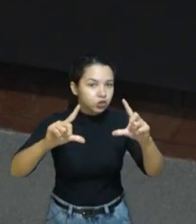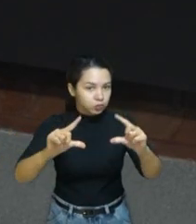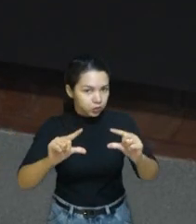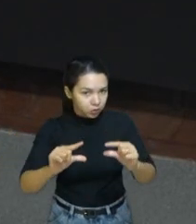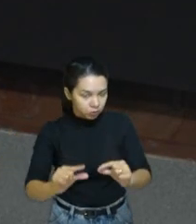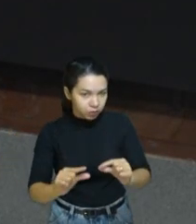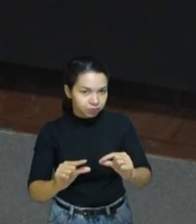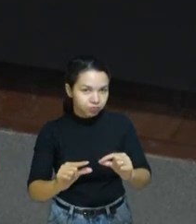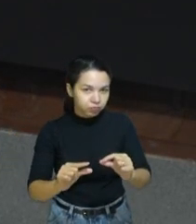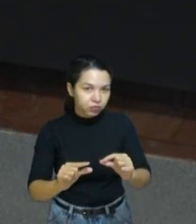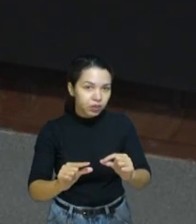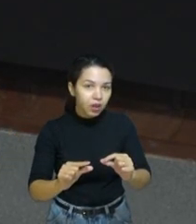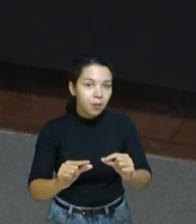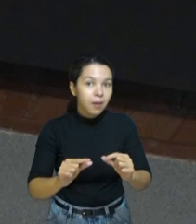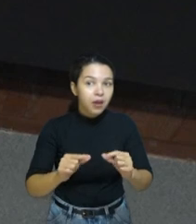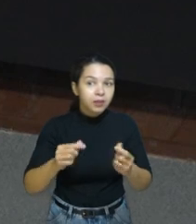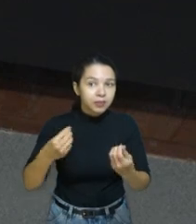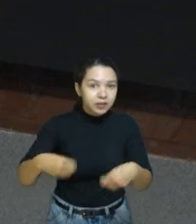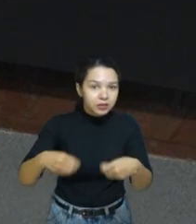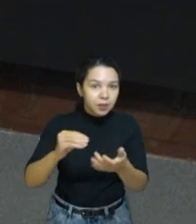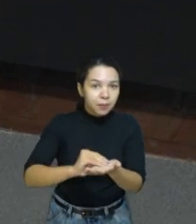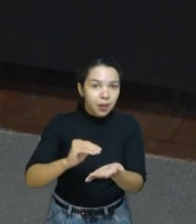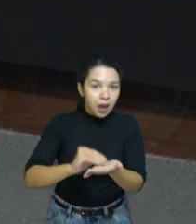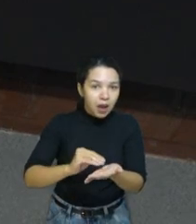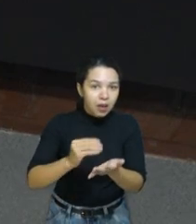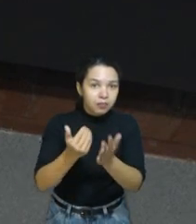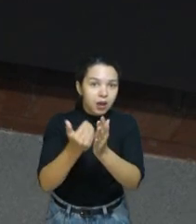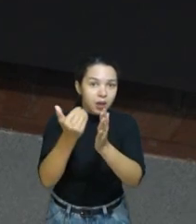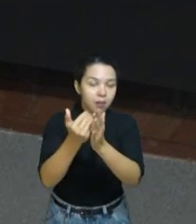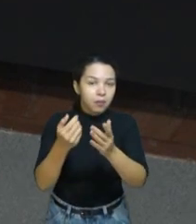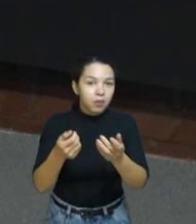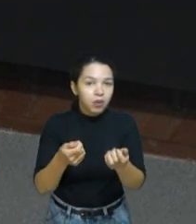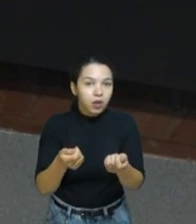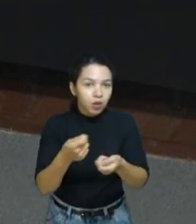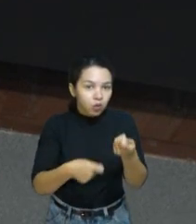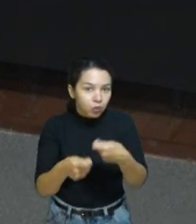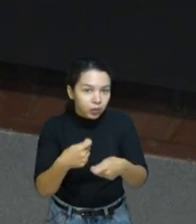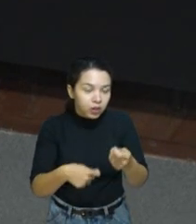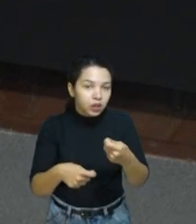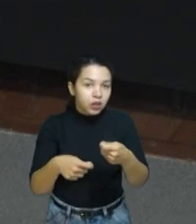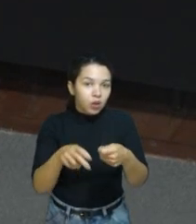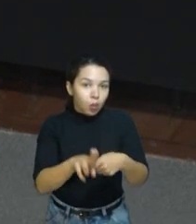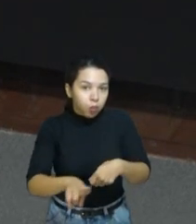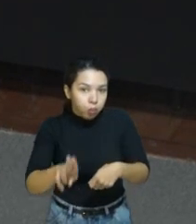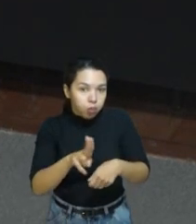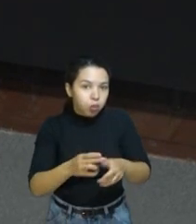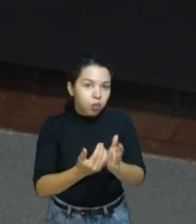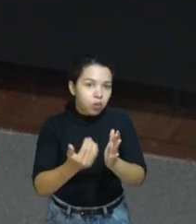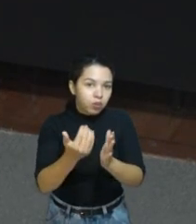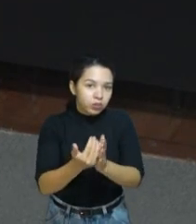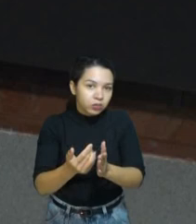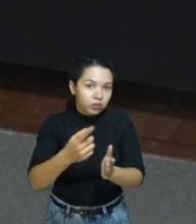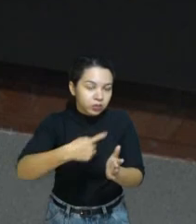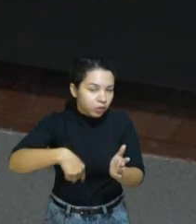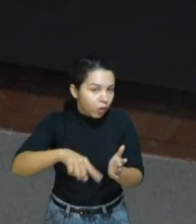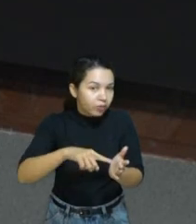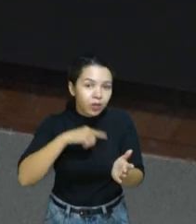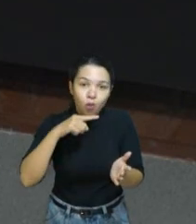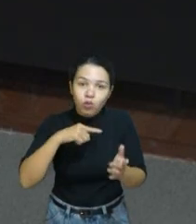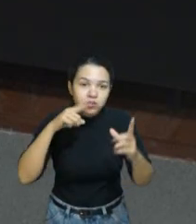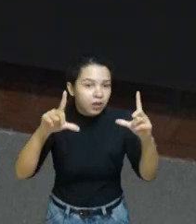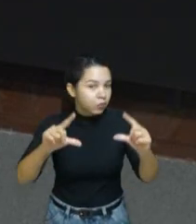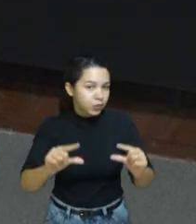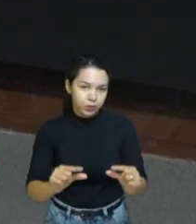demanda sempre aumenta por causa do consumismo, da economia, da maneira como está. Então, a gente está enxugando, porque a